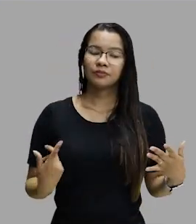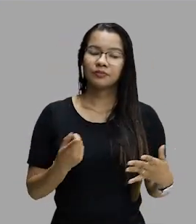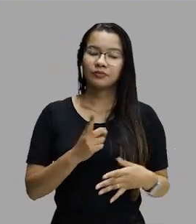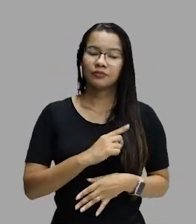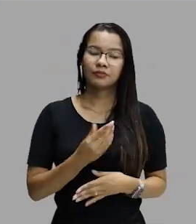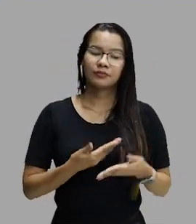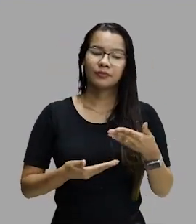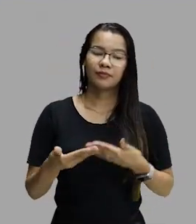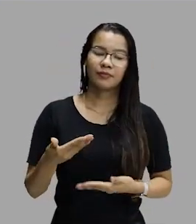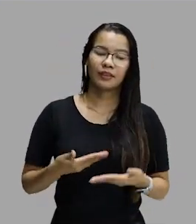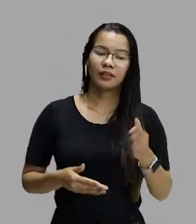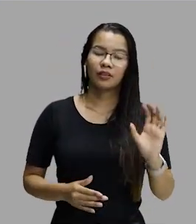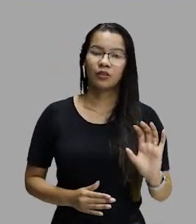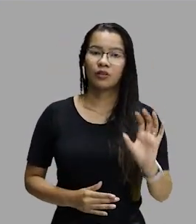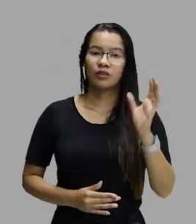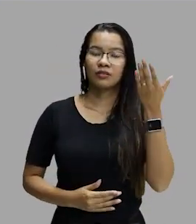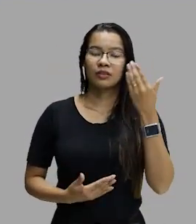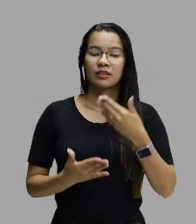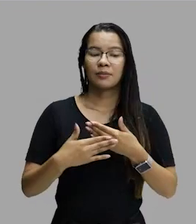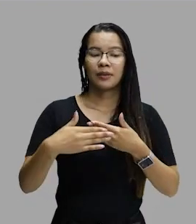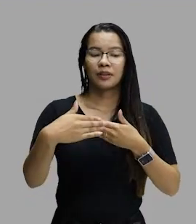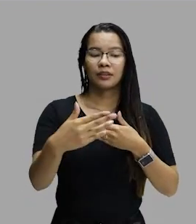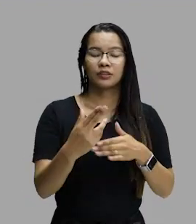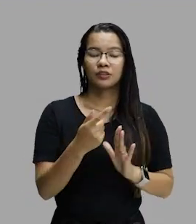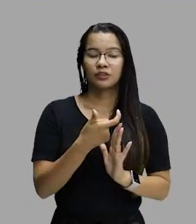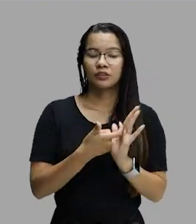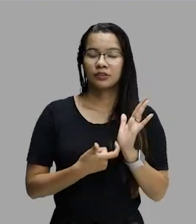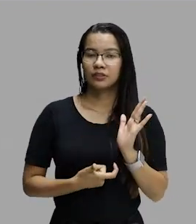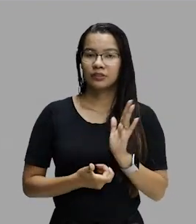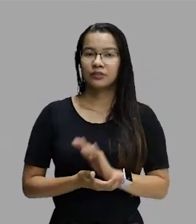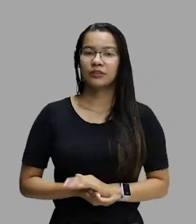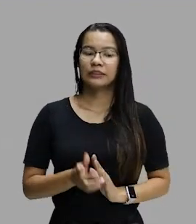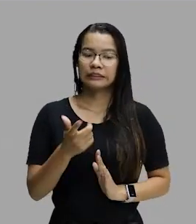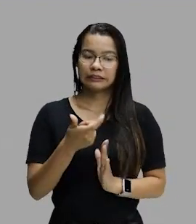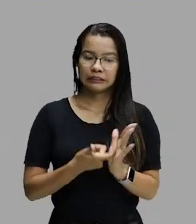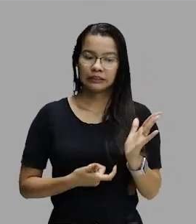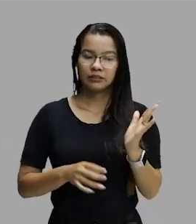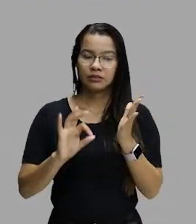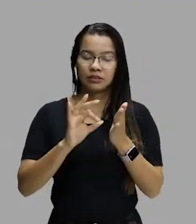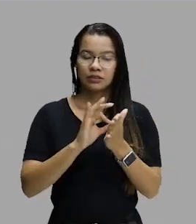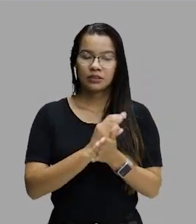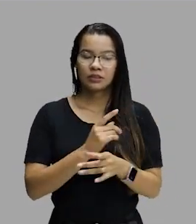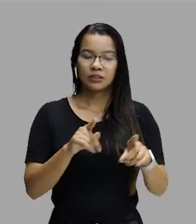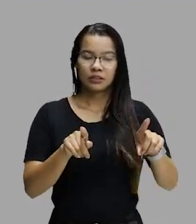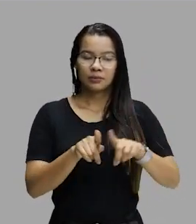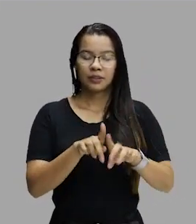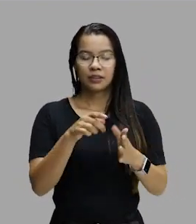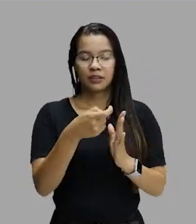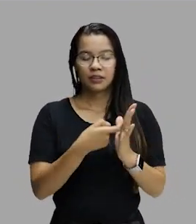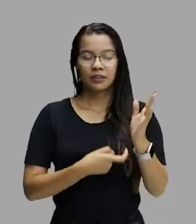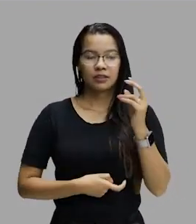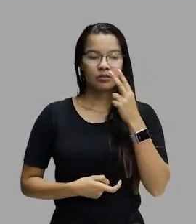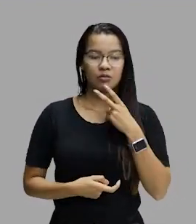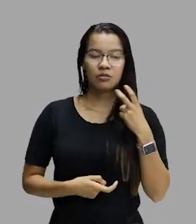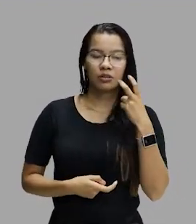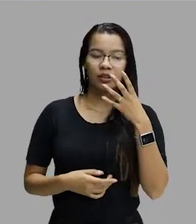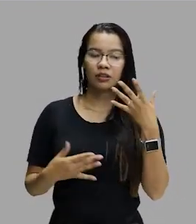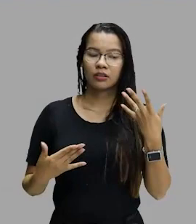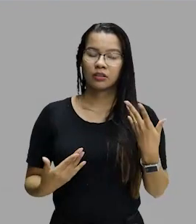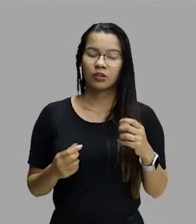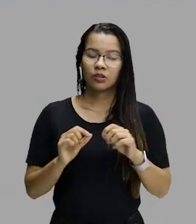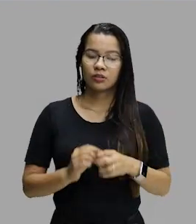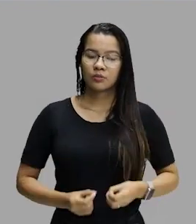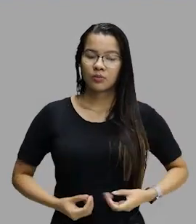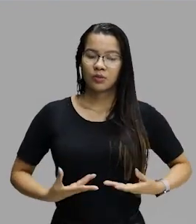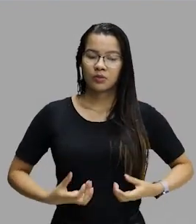dá a partir de textos. Textos escritos e textos orais. Então, nós